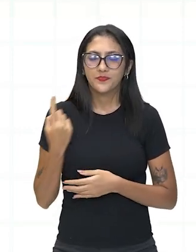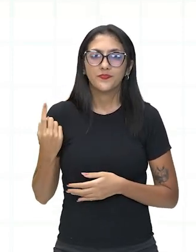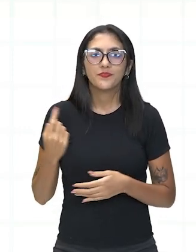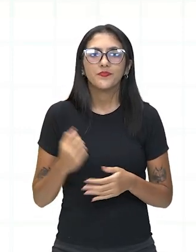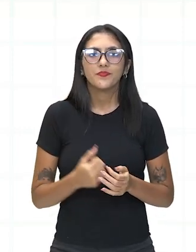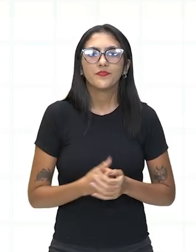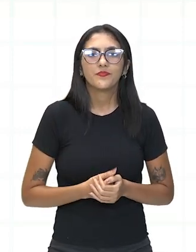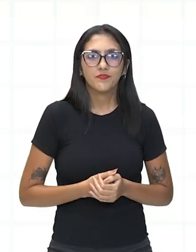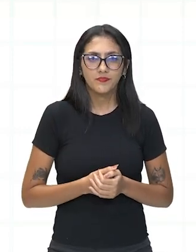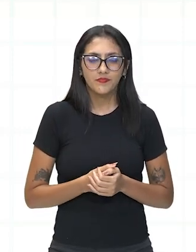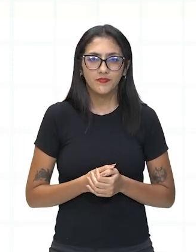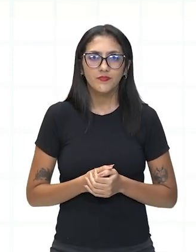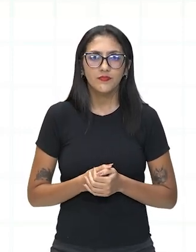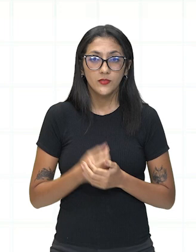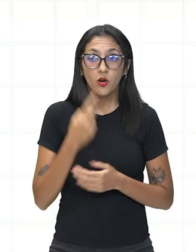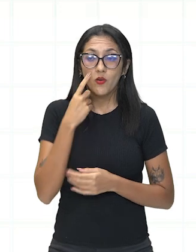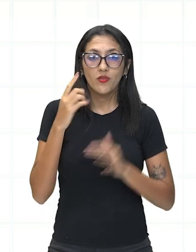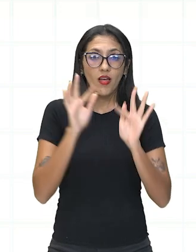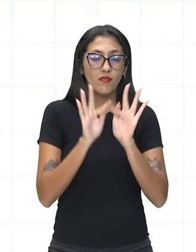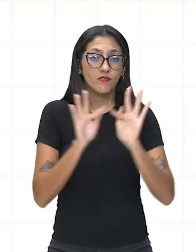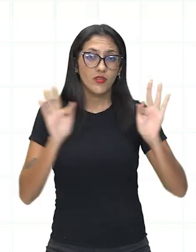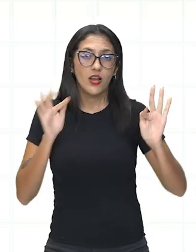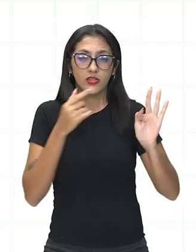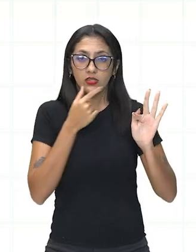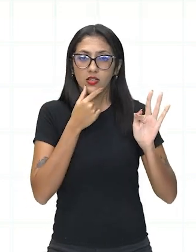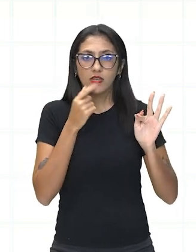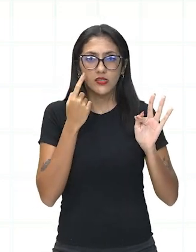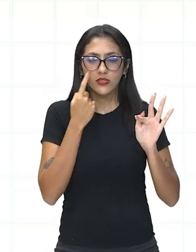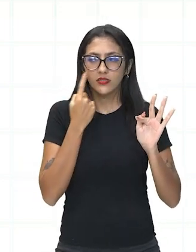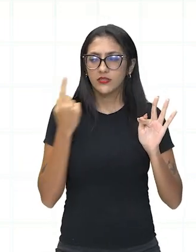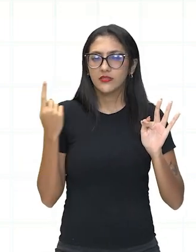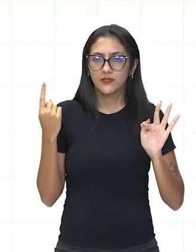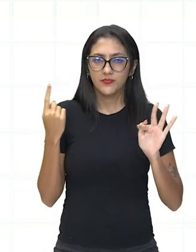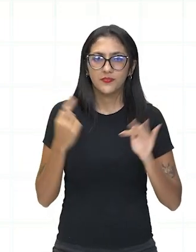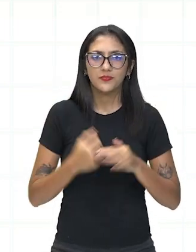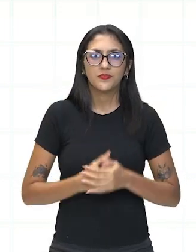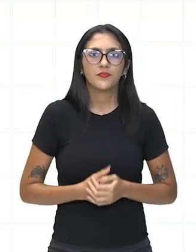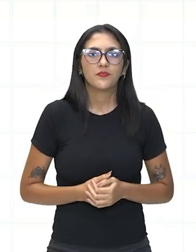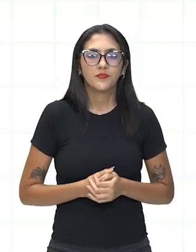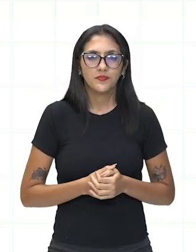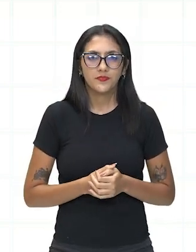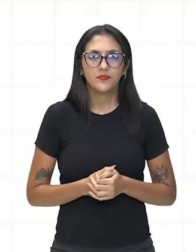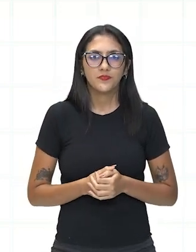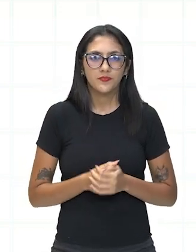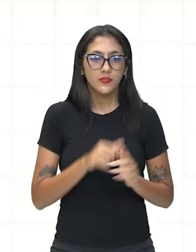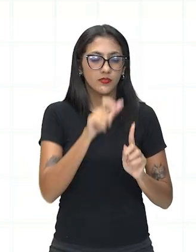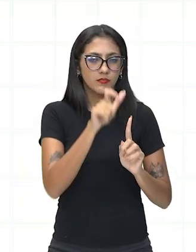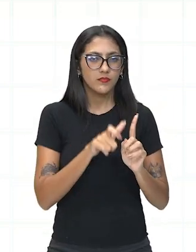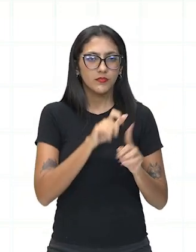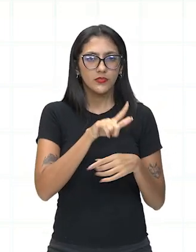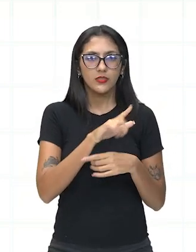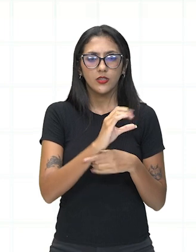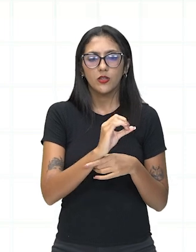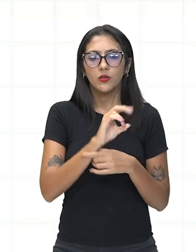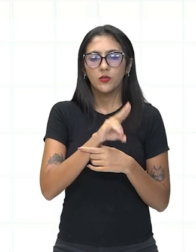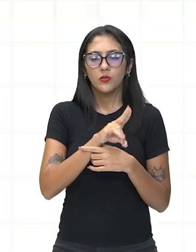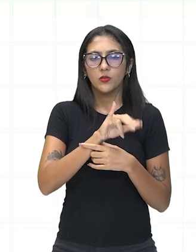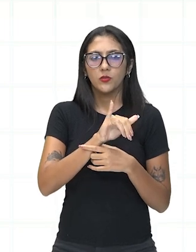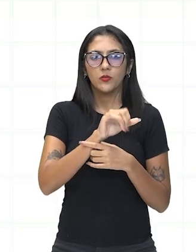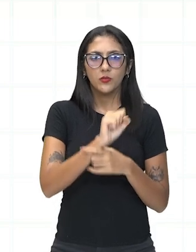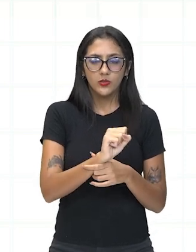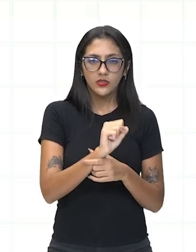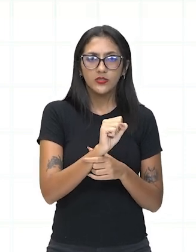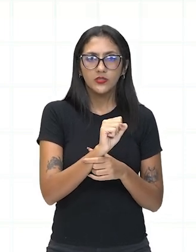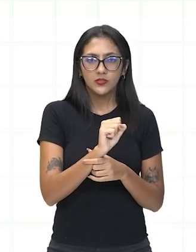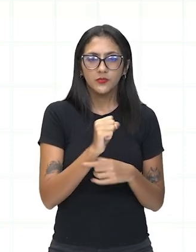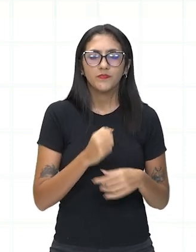forma afirmativa, vocês têm aí Louis could ride a motorcycle. Louis could ride a motorcycle.